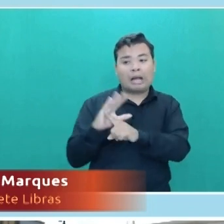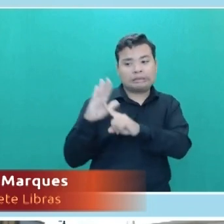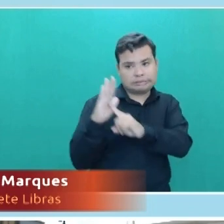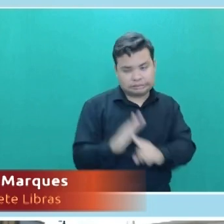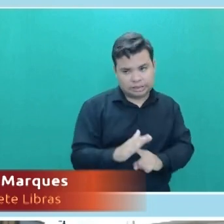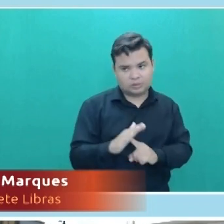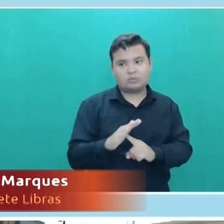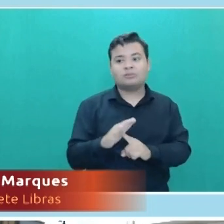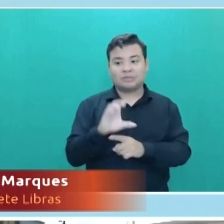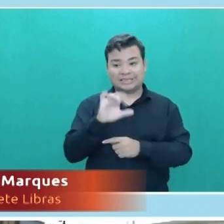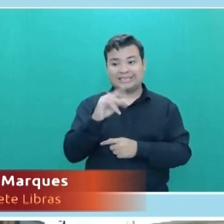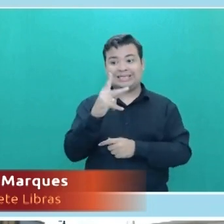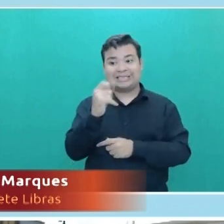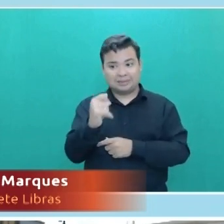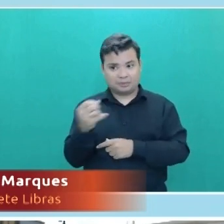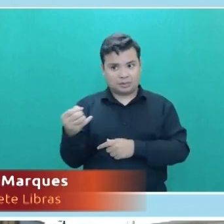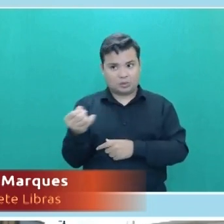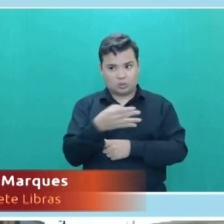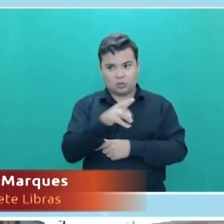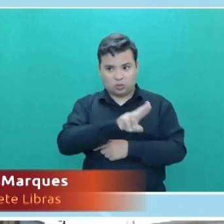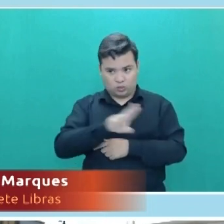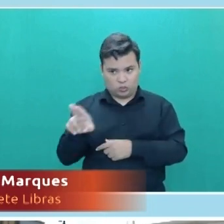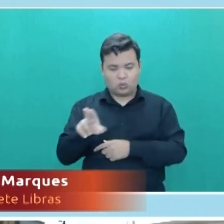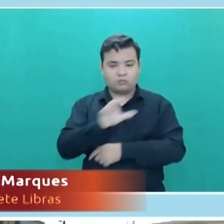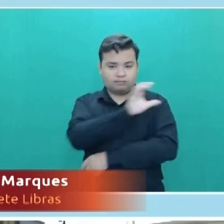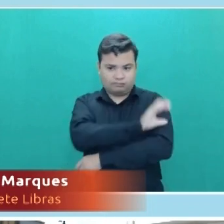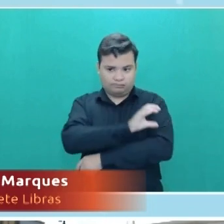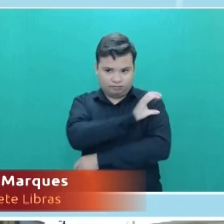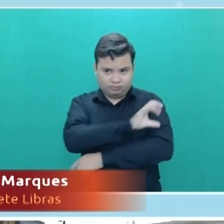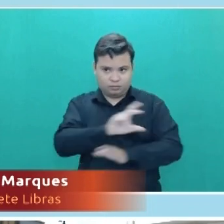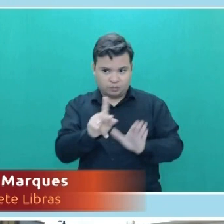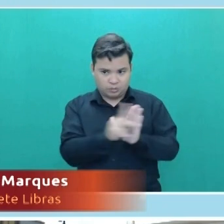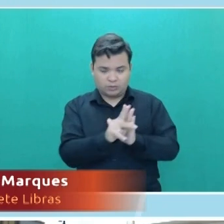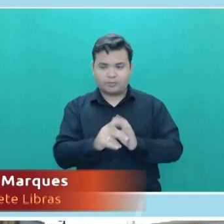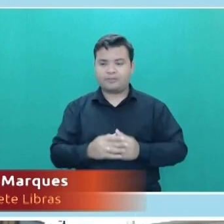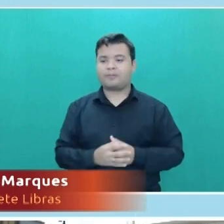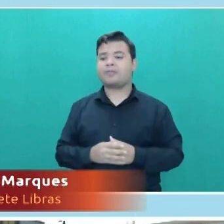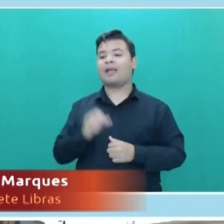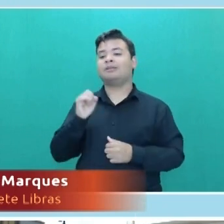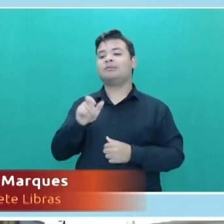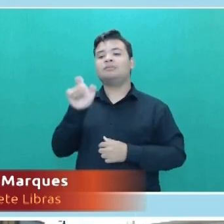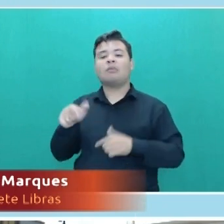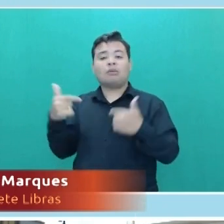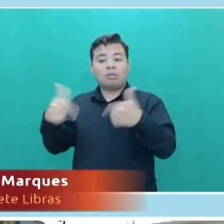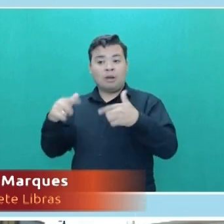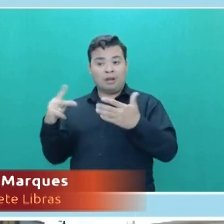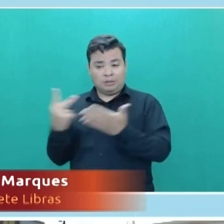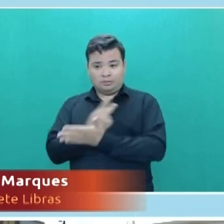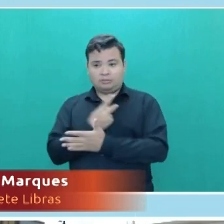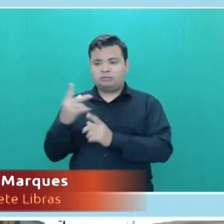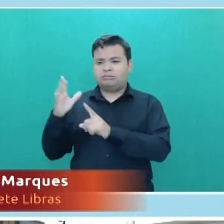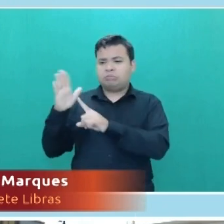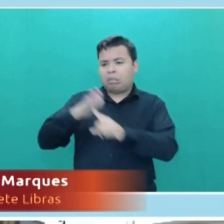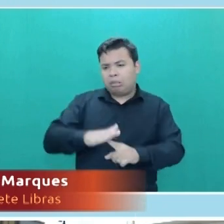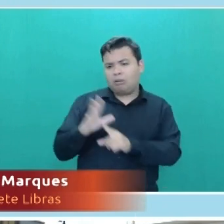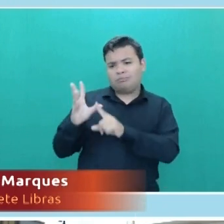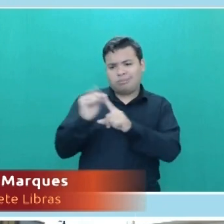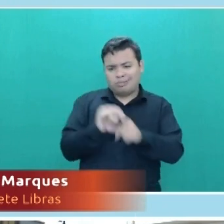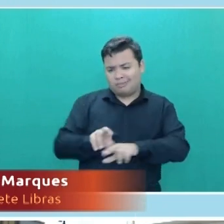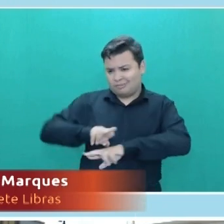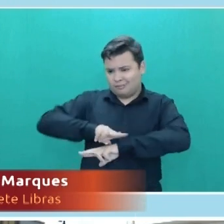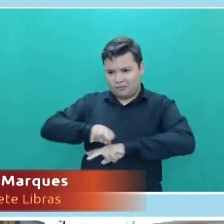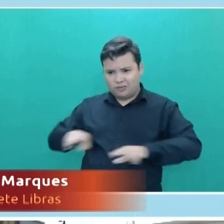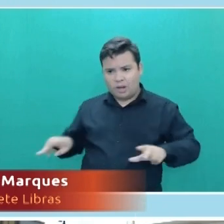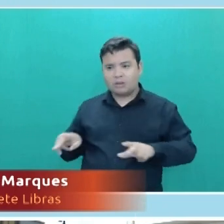trabalhador, porventura, ele passe por alguma questão de assédio, é sempre muito importante que a primeira coisa que, tanto